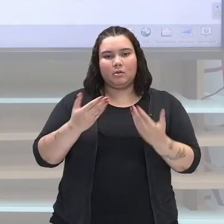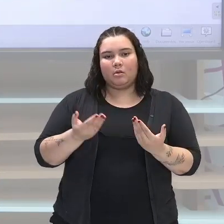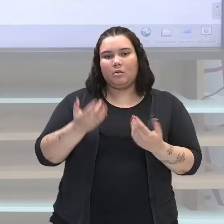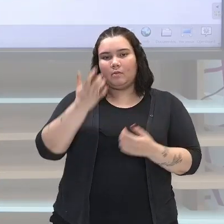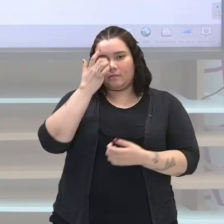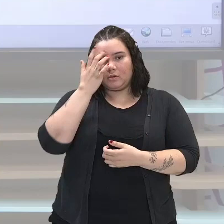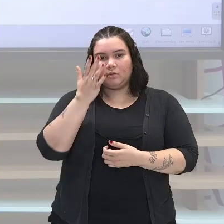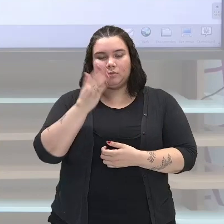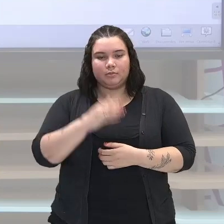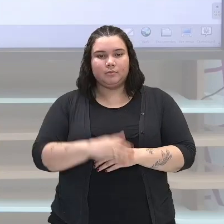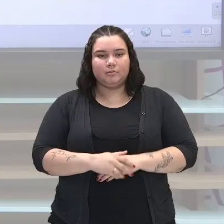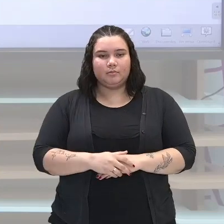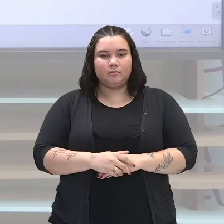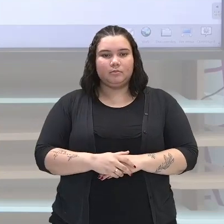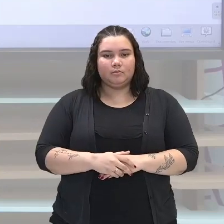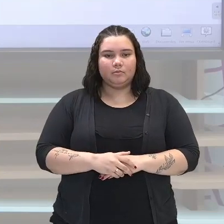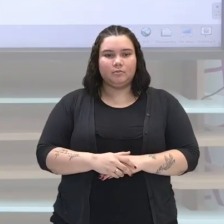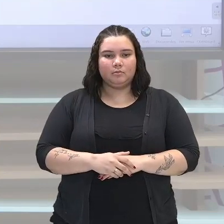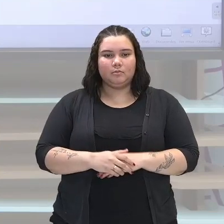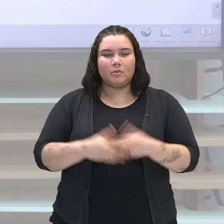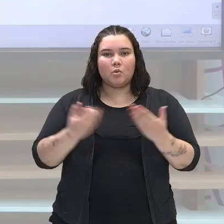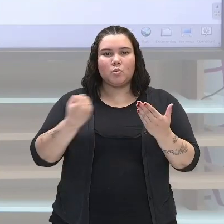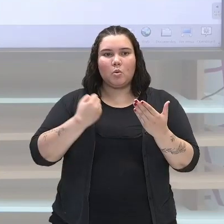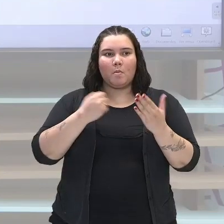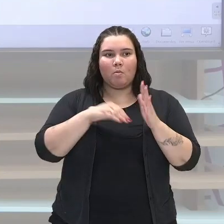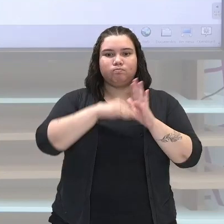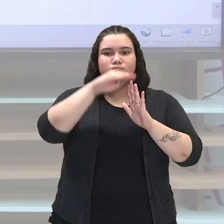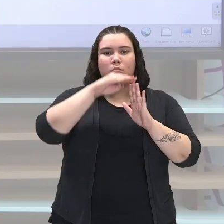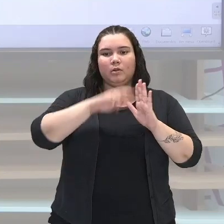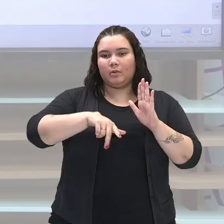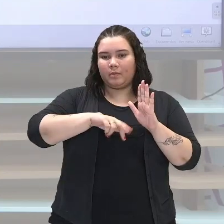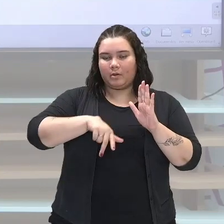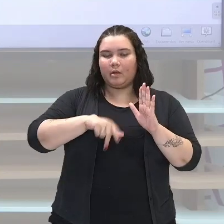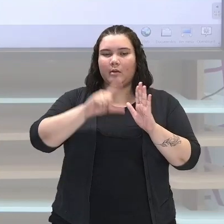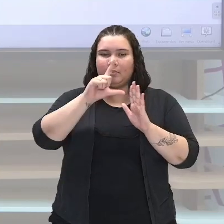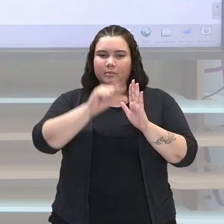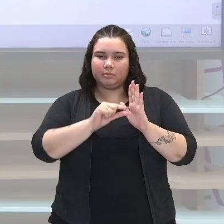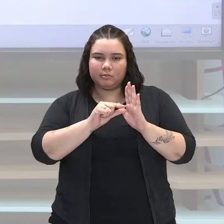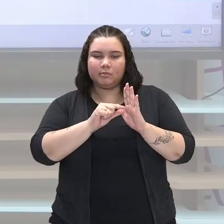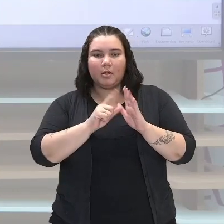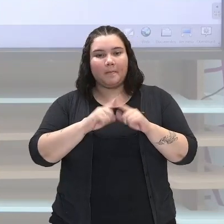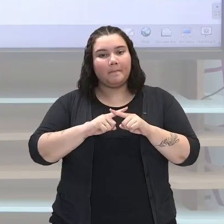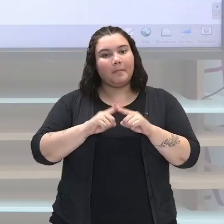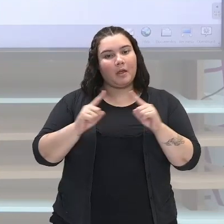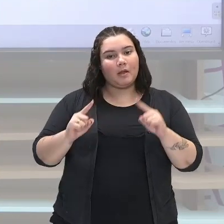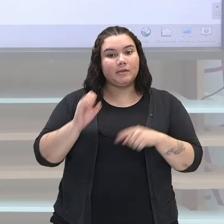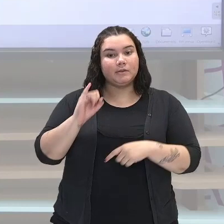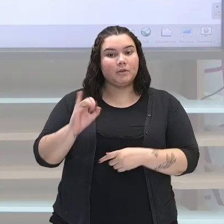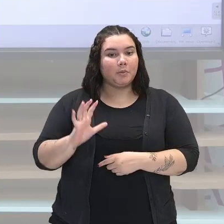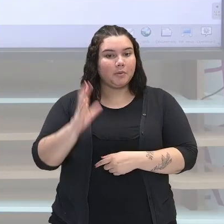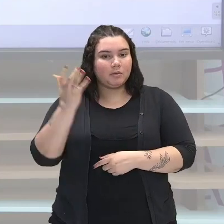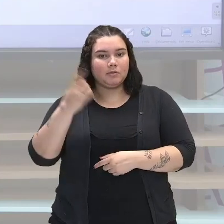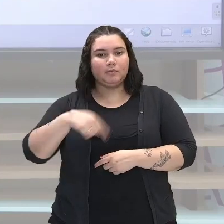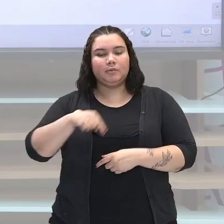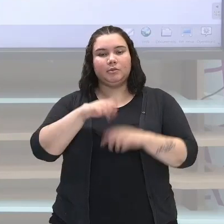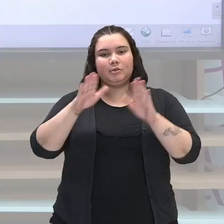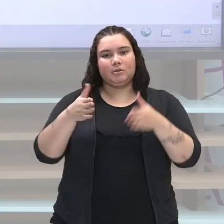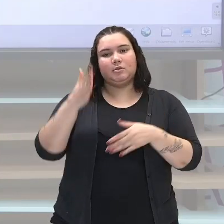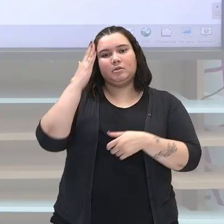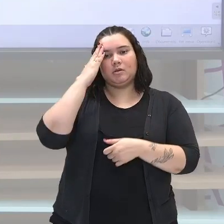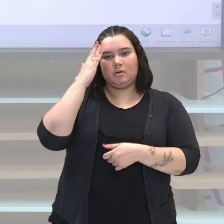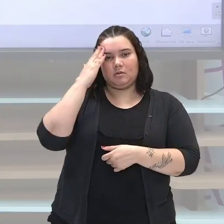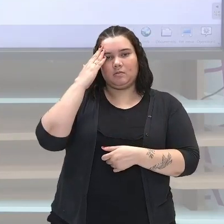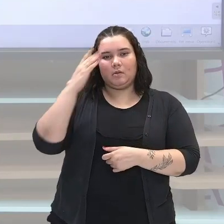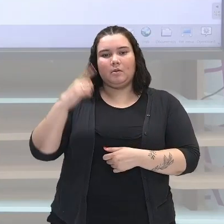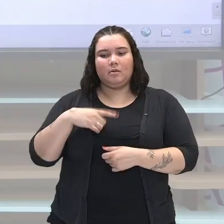pedir esses valores muito altos, tá? Não é comum isso acontecer, mas se acontecer você já sabe. Tem